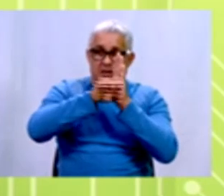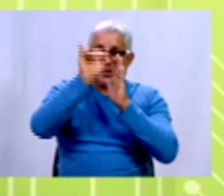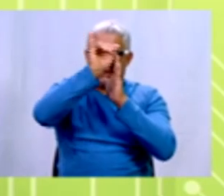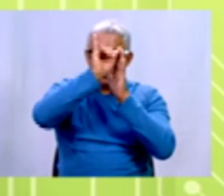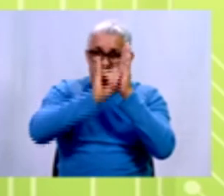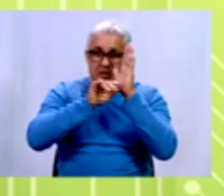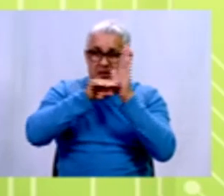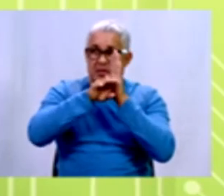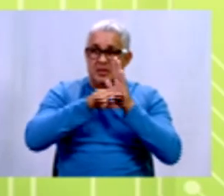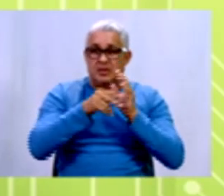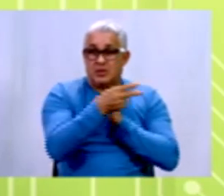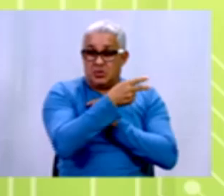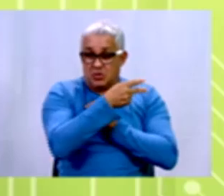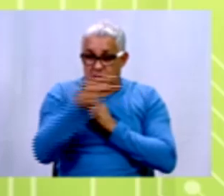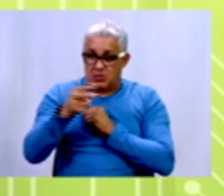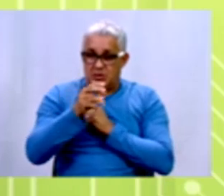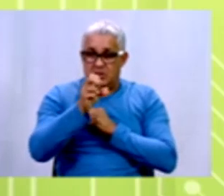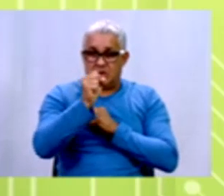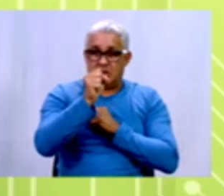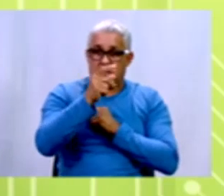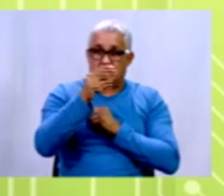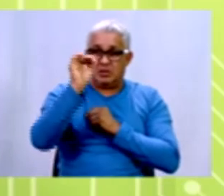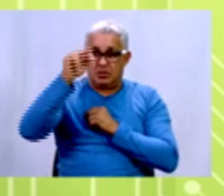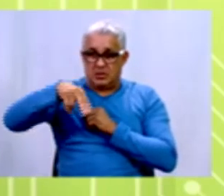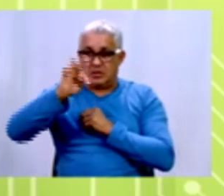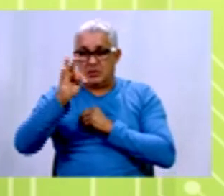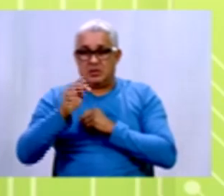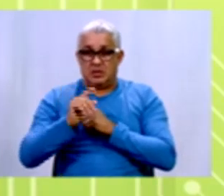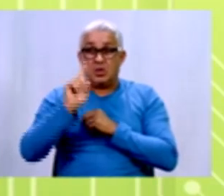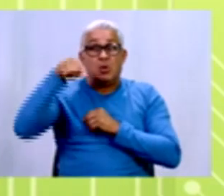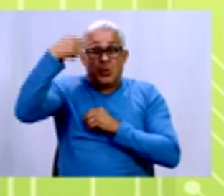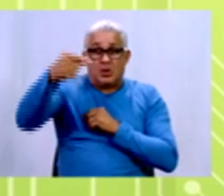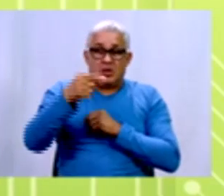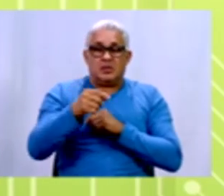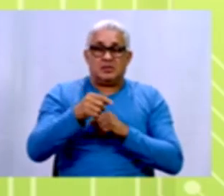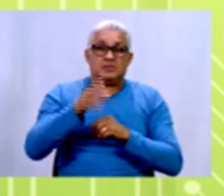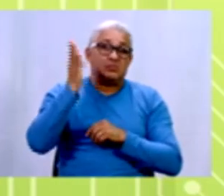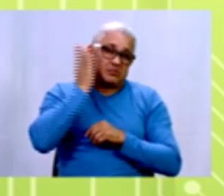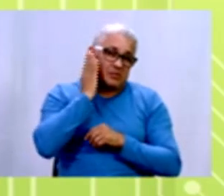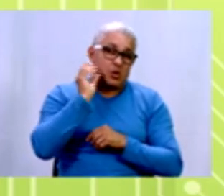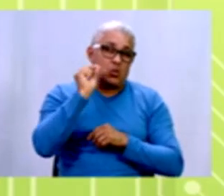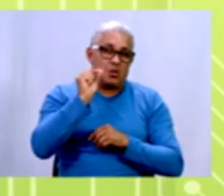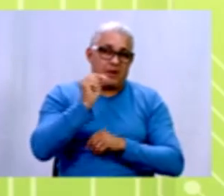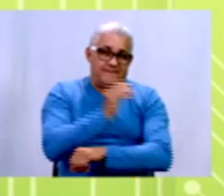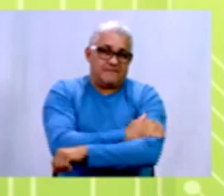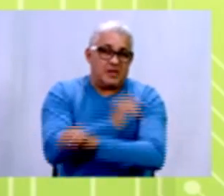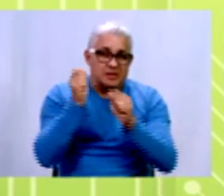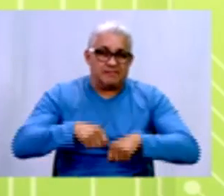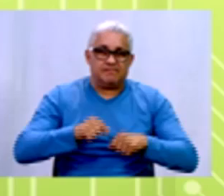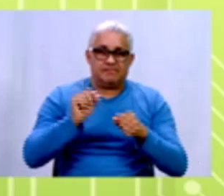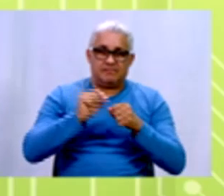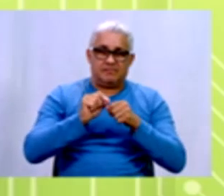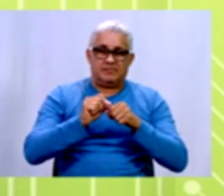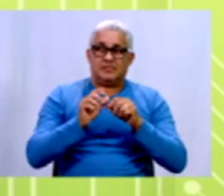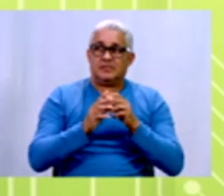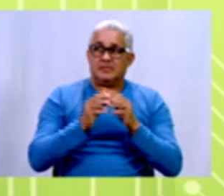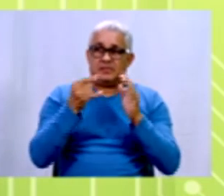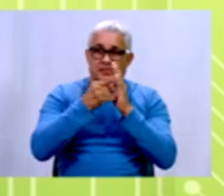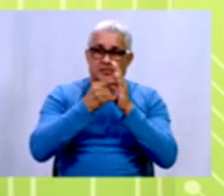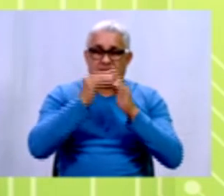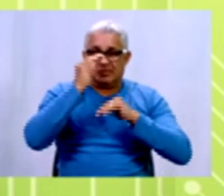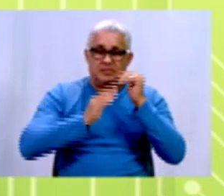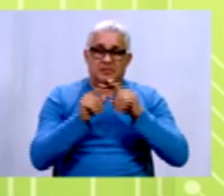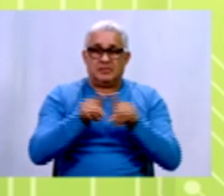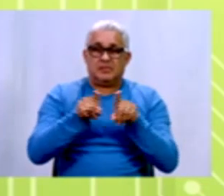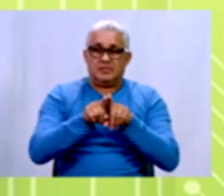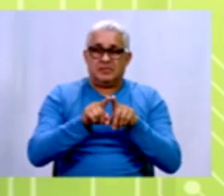sprint de 2 semanas, no próximo sprint, ela já vai saber qual é a força de produção dela. E aí vai poder pegar do